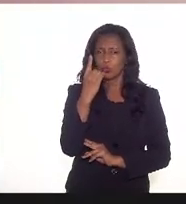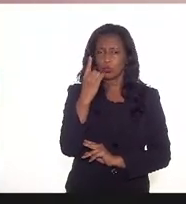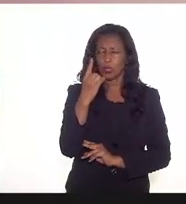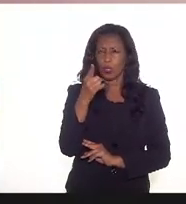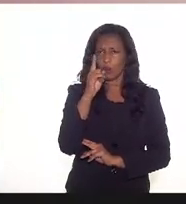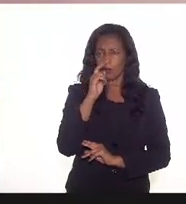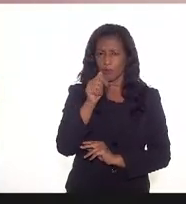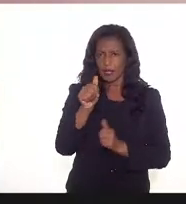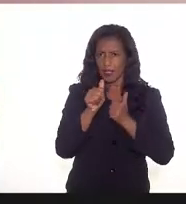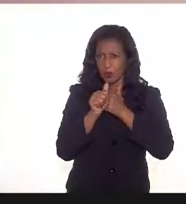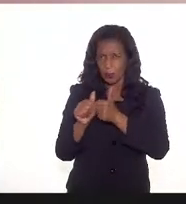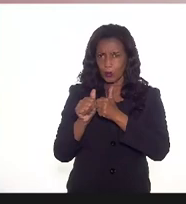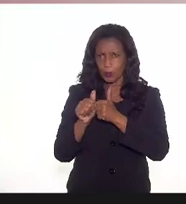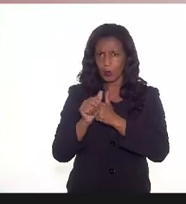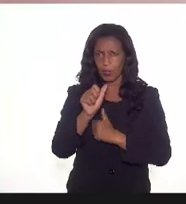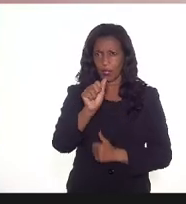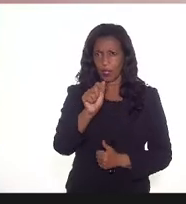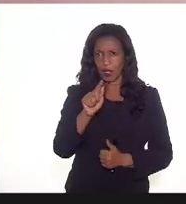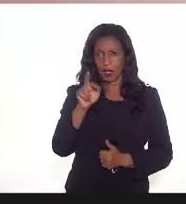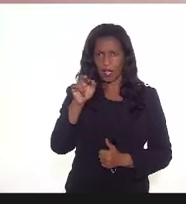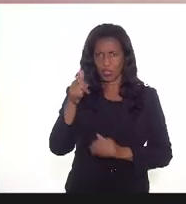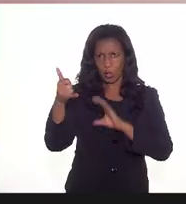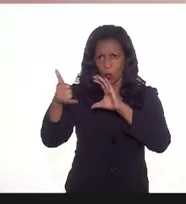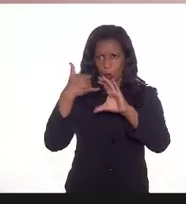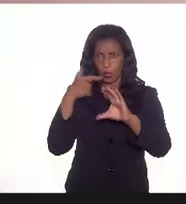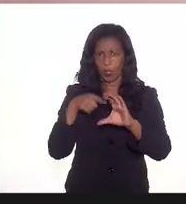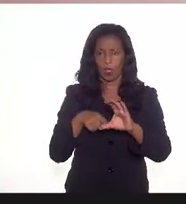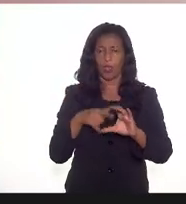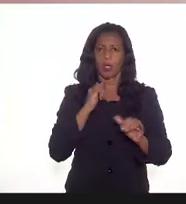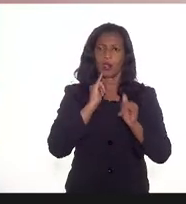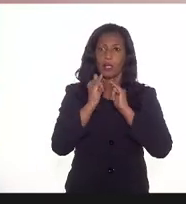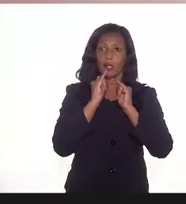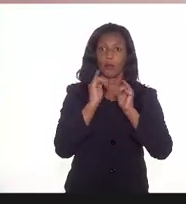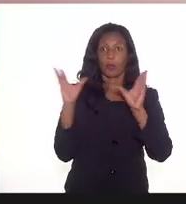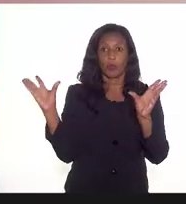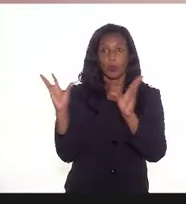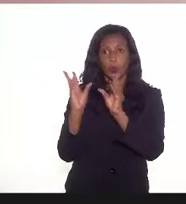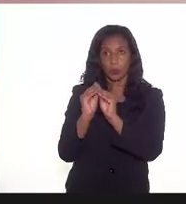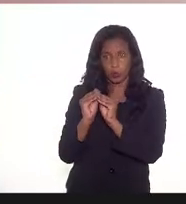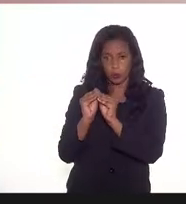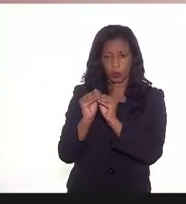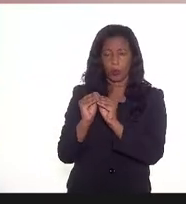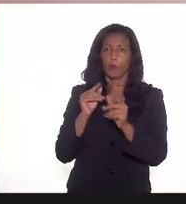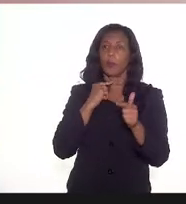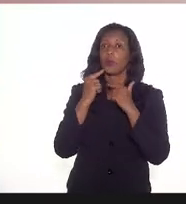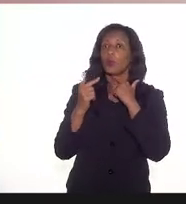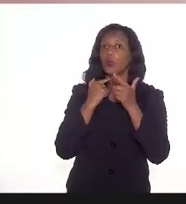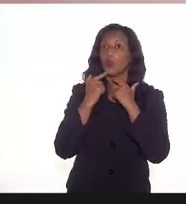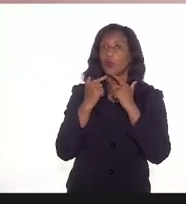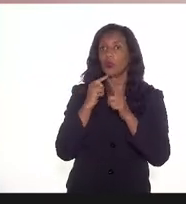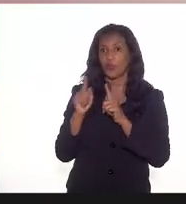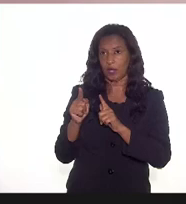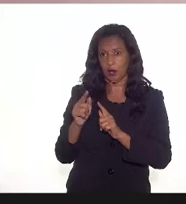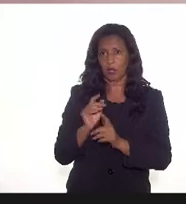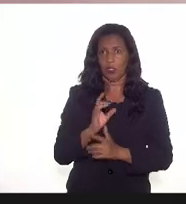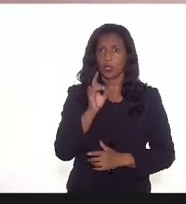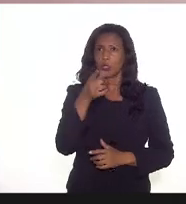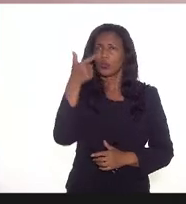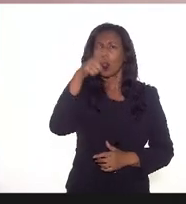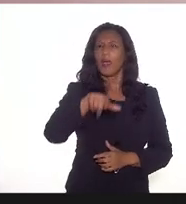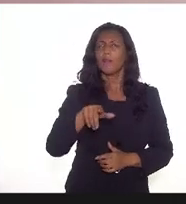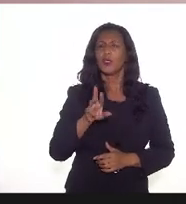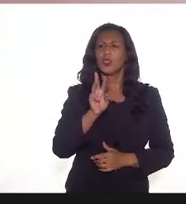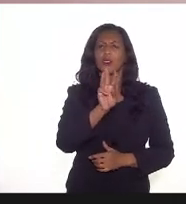sua orientação, a comunicação da AGRIO me mandou um WhatsApp agora, informando que simplificou a área para tirar dúvidas. Então, eu queria só repetir